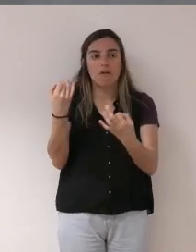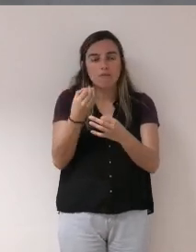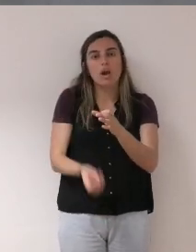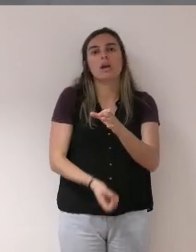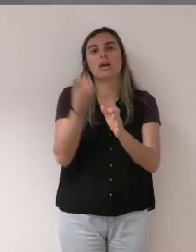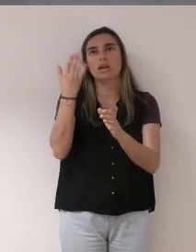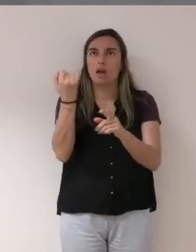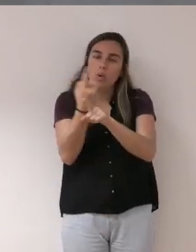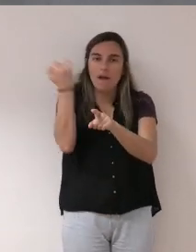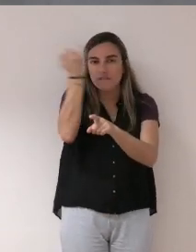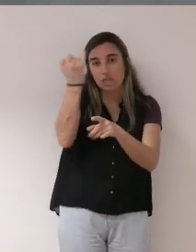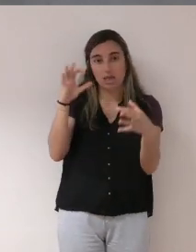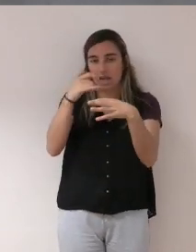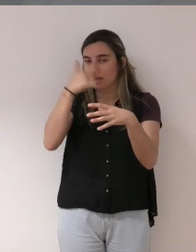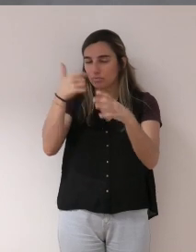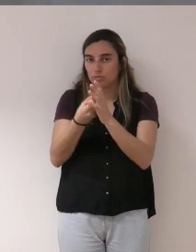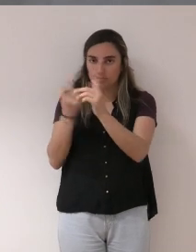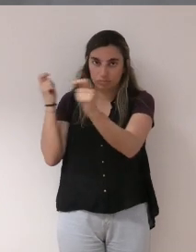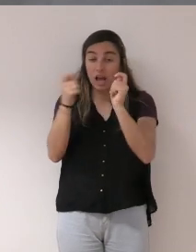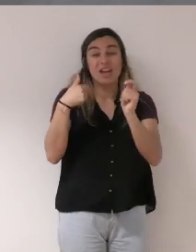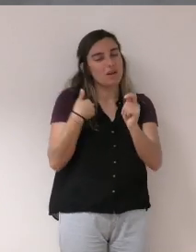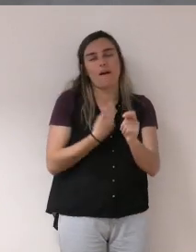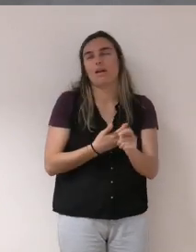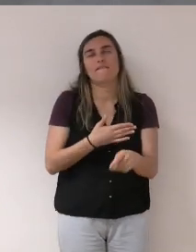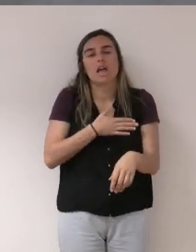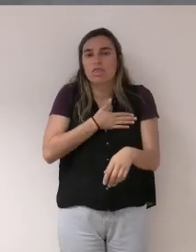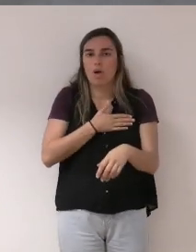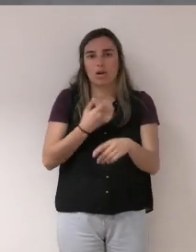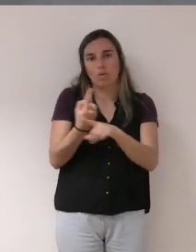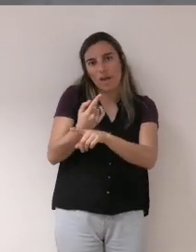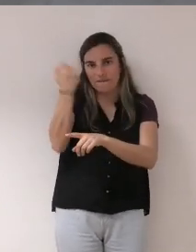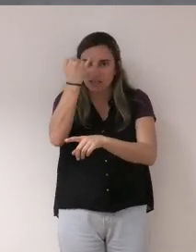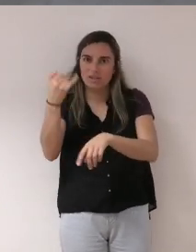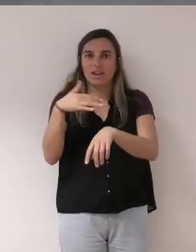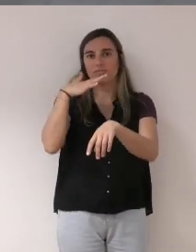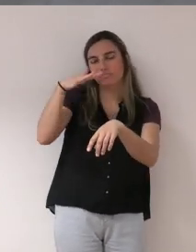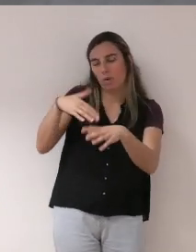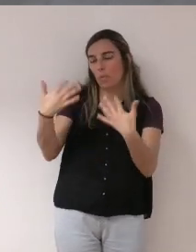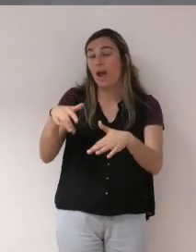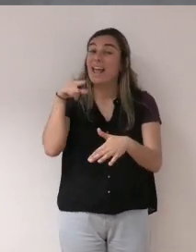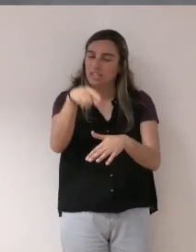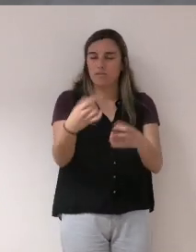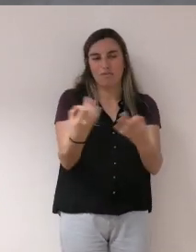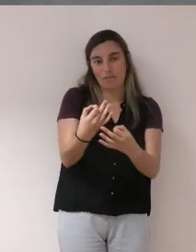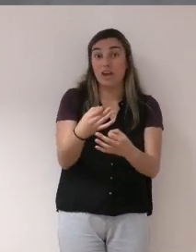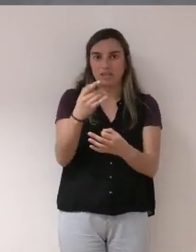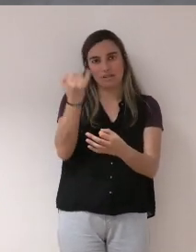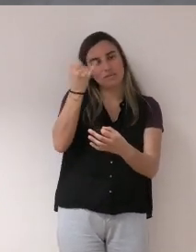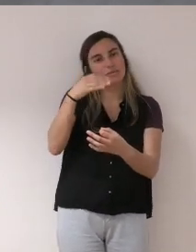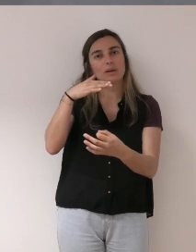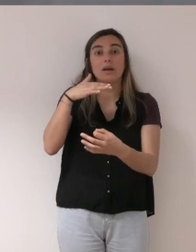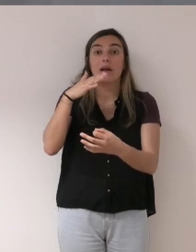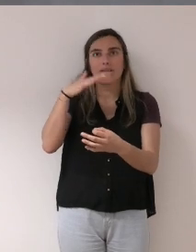com essas personagens, é realmente extraordinário. Eu, como gosto muito de ficção científica, e isto é, à sua maneira, também ficção